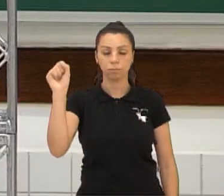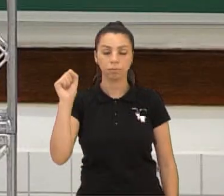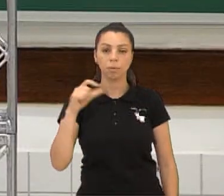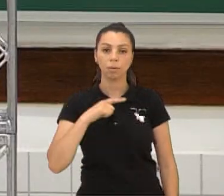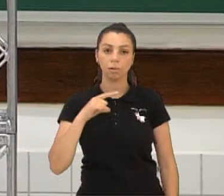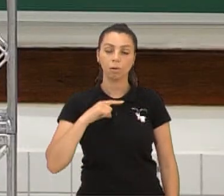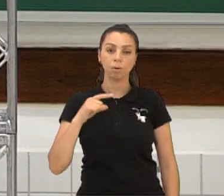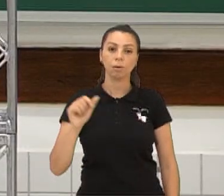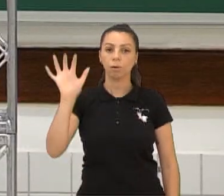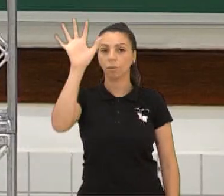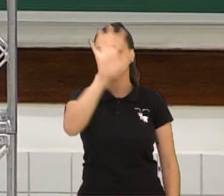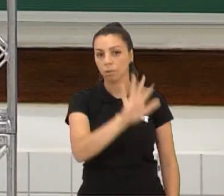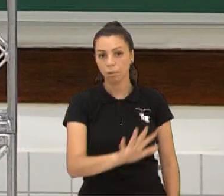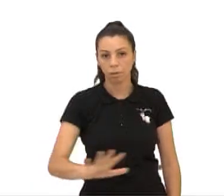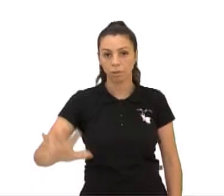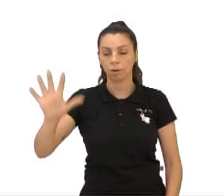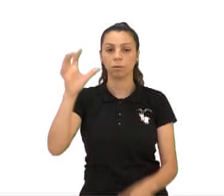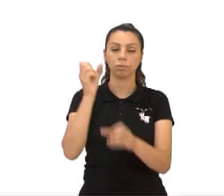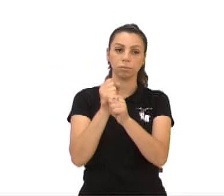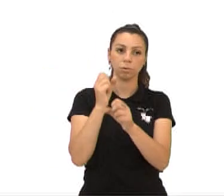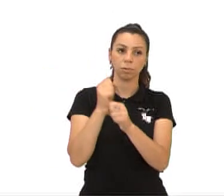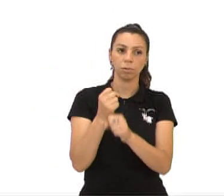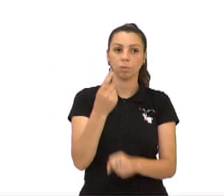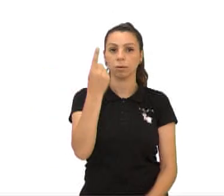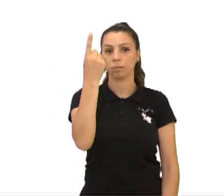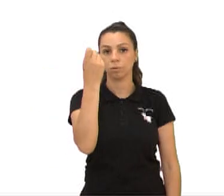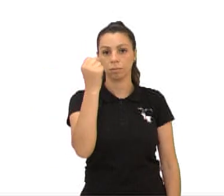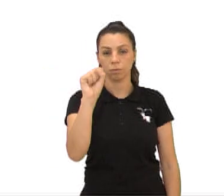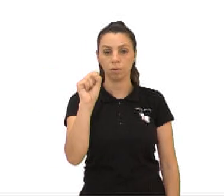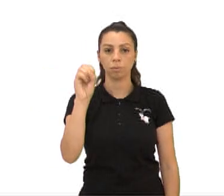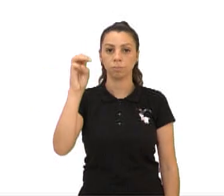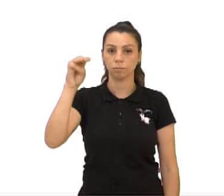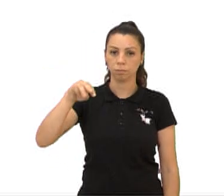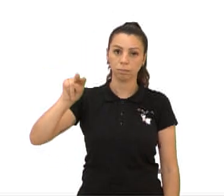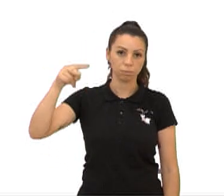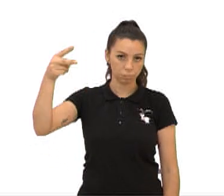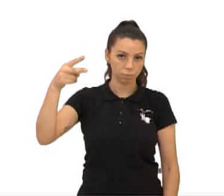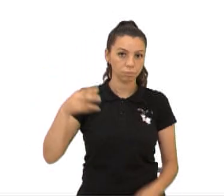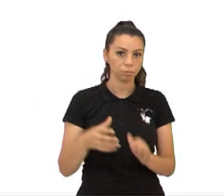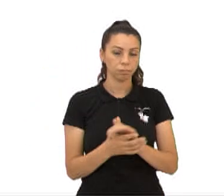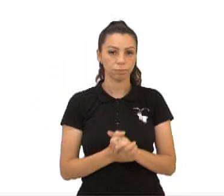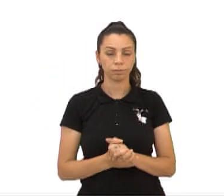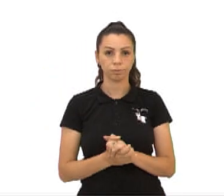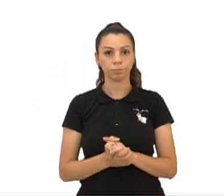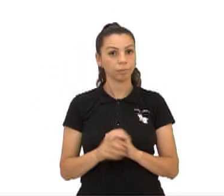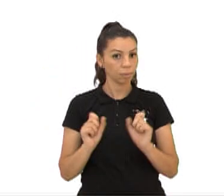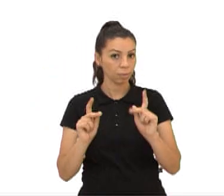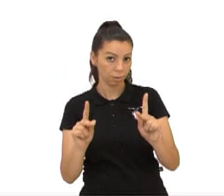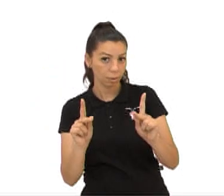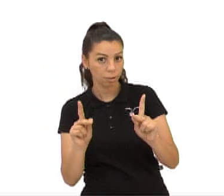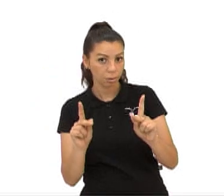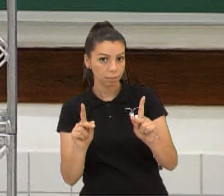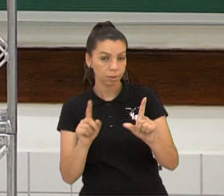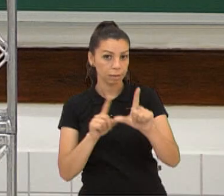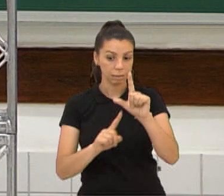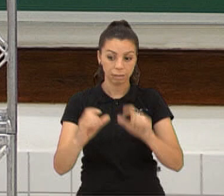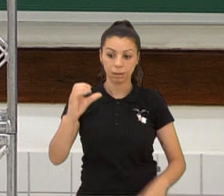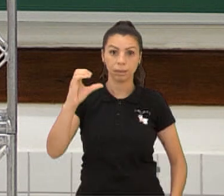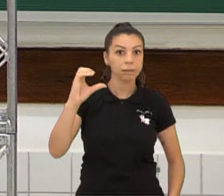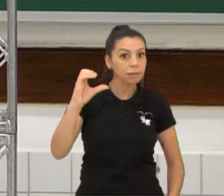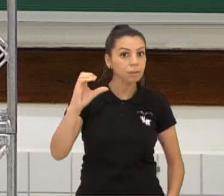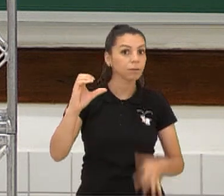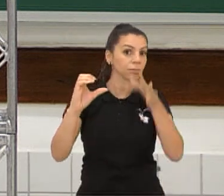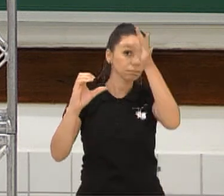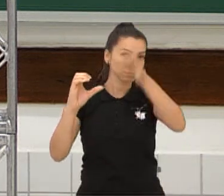metros quadrados. Então, respondendo é a letra C, 18 metros quadrados. Belezinha? Conta